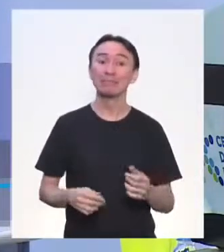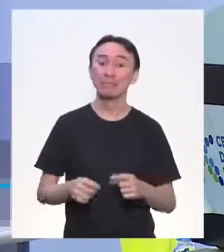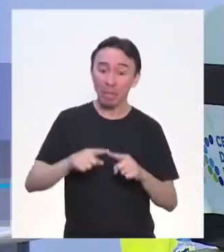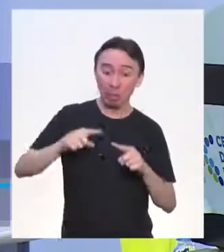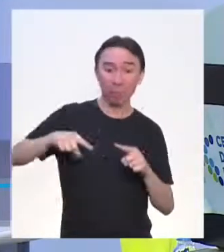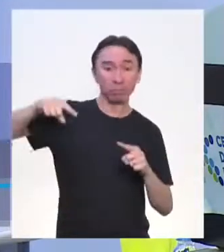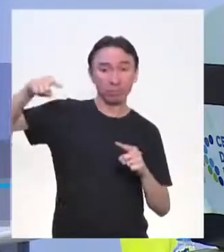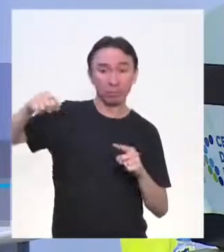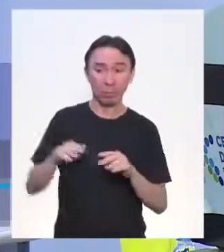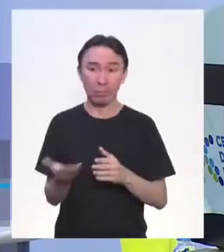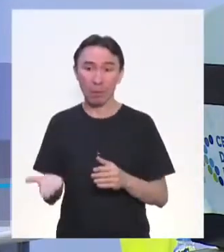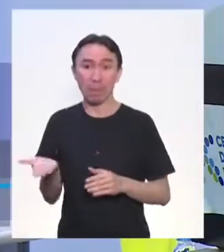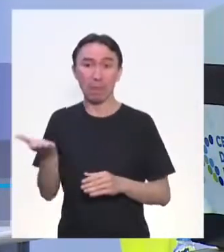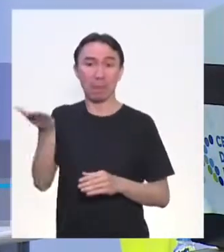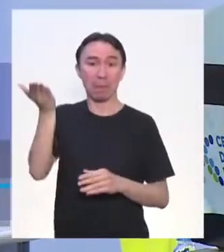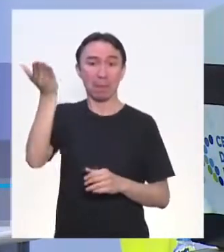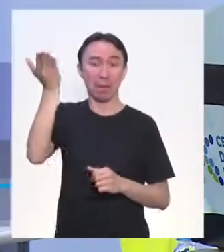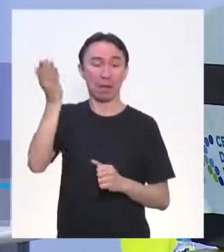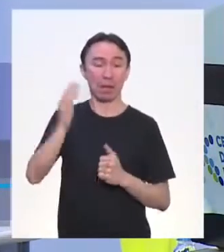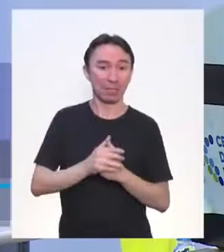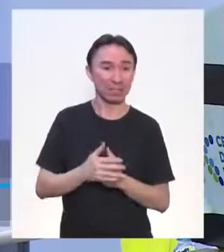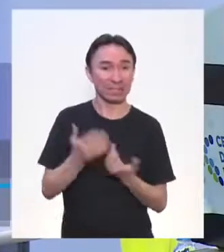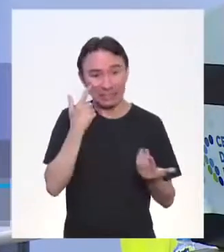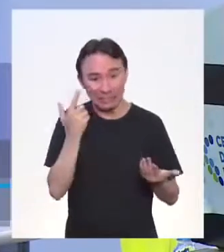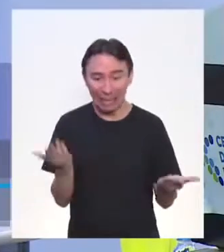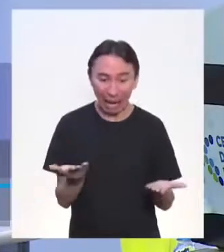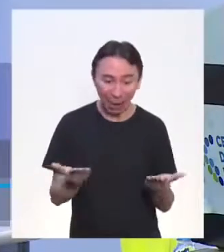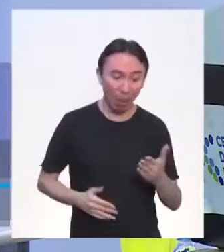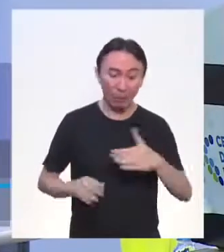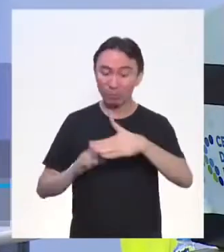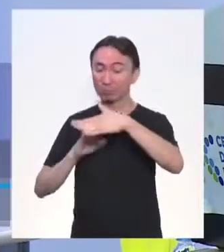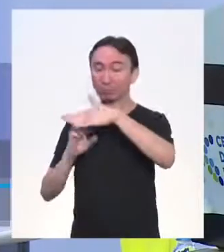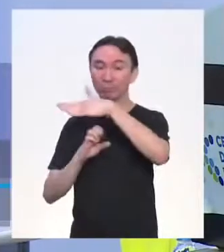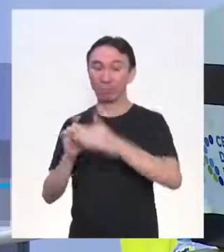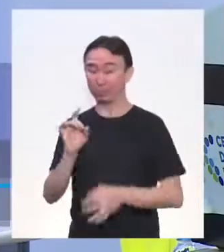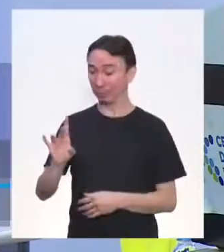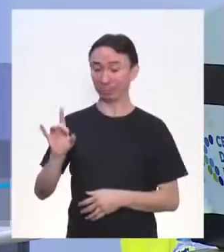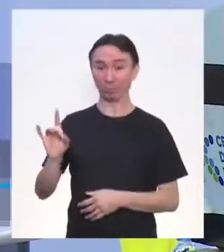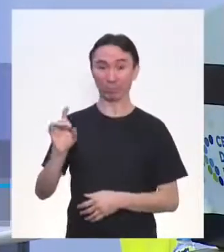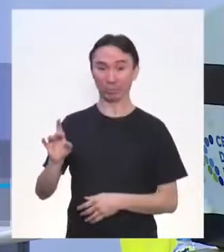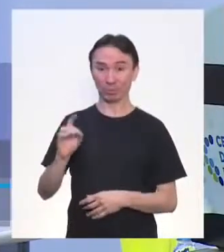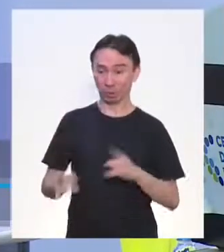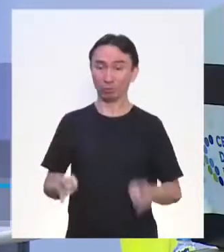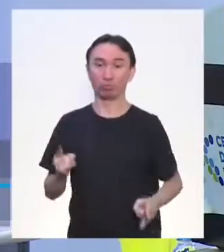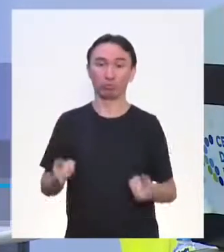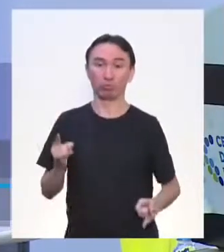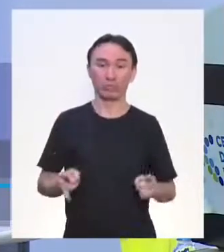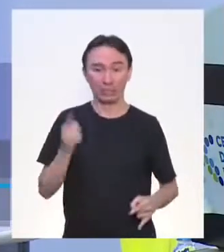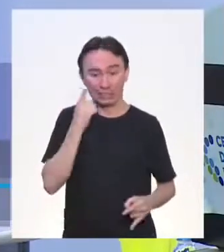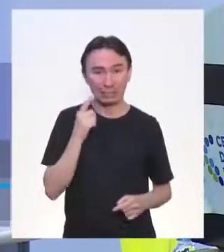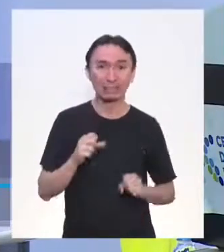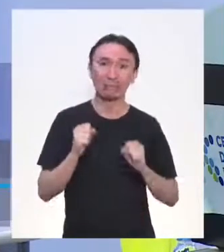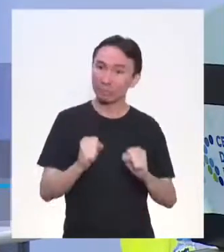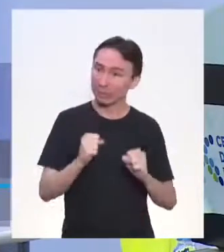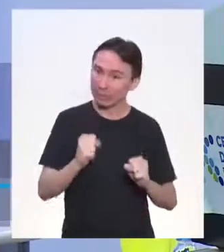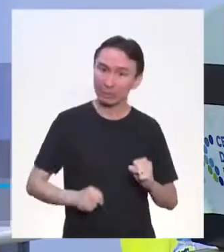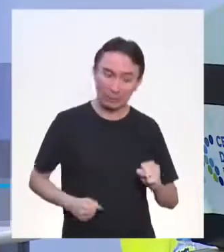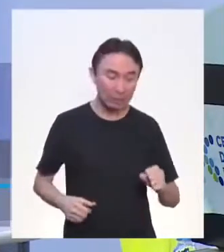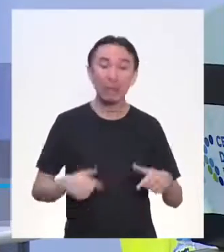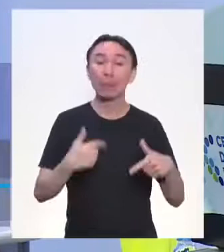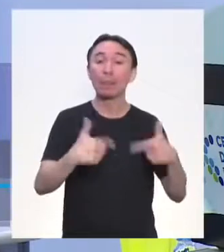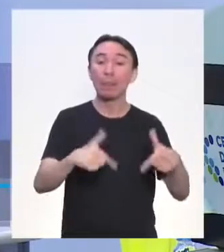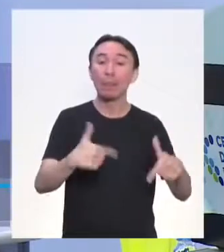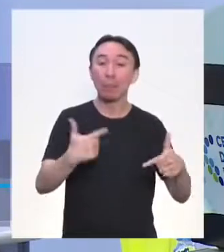tendência implicada pela automação é certa e irreversível, a geração de empregos vai cair. Não